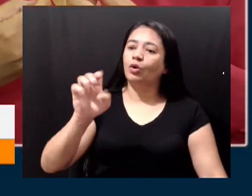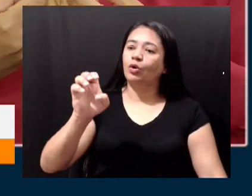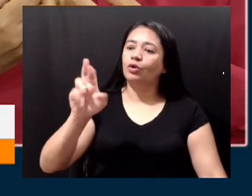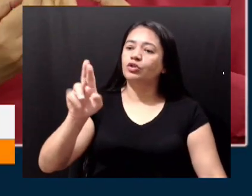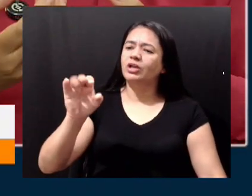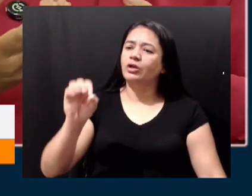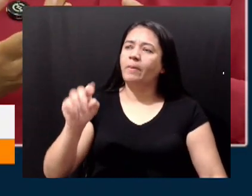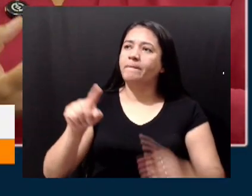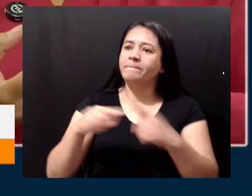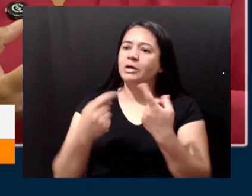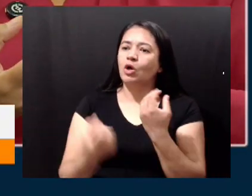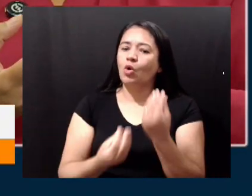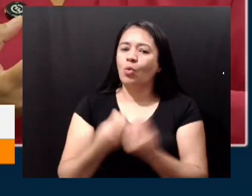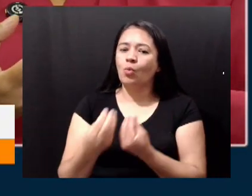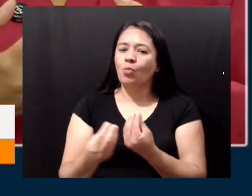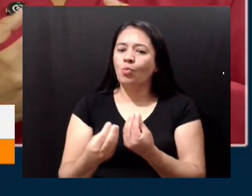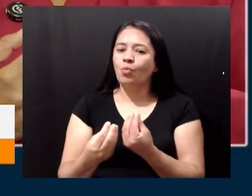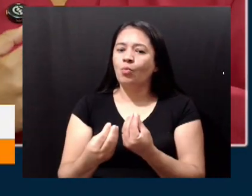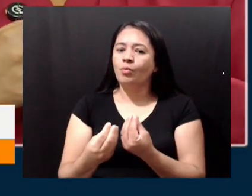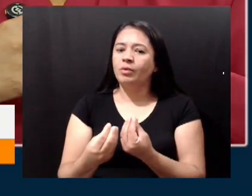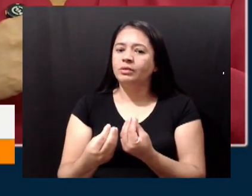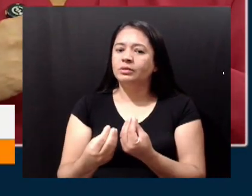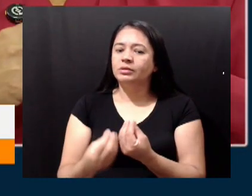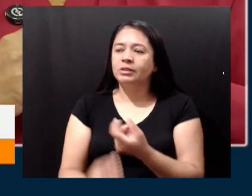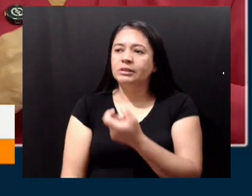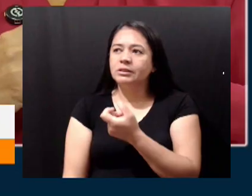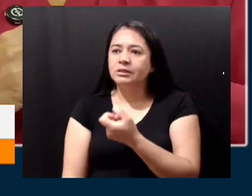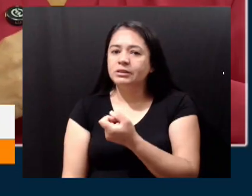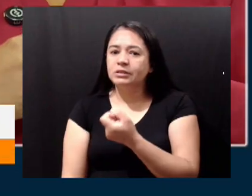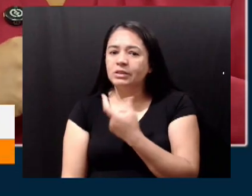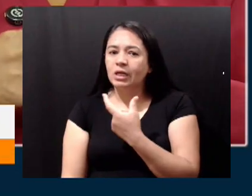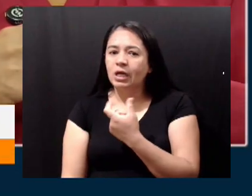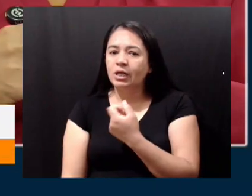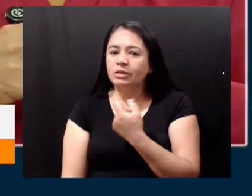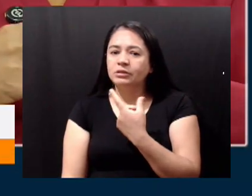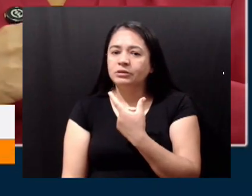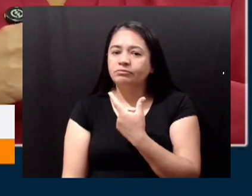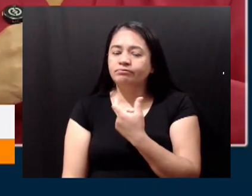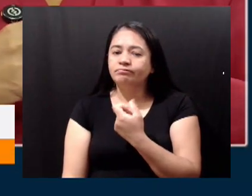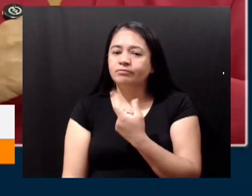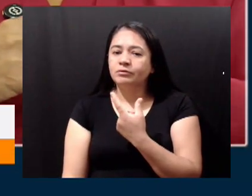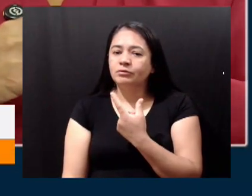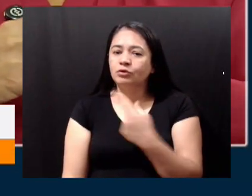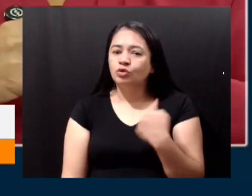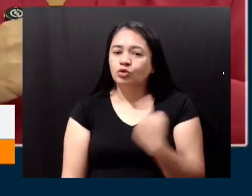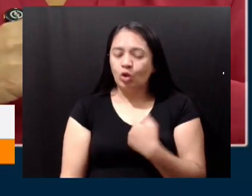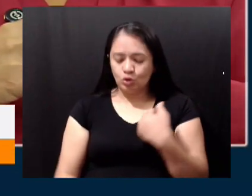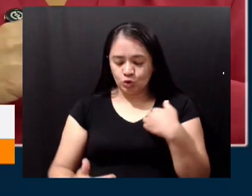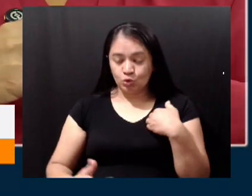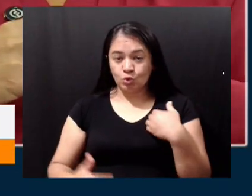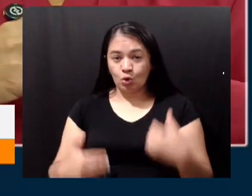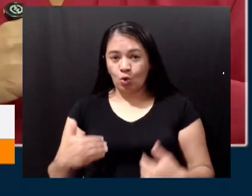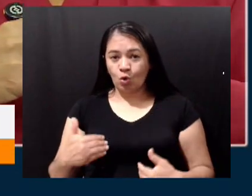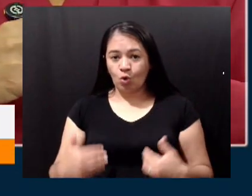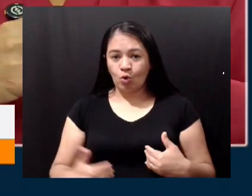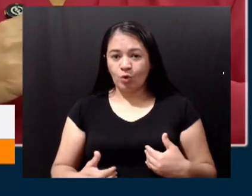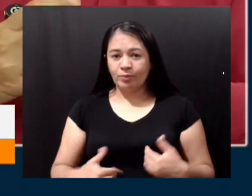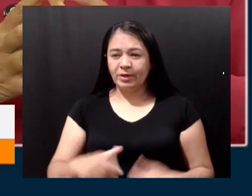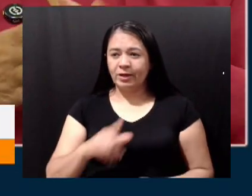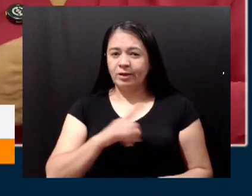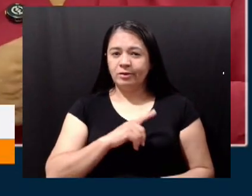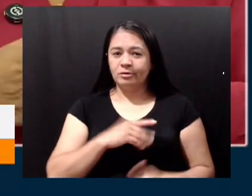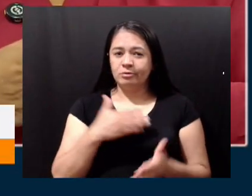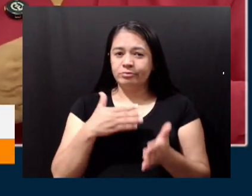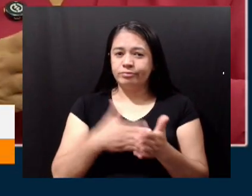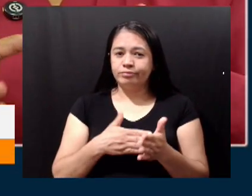ingestão indiscriminada de alguns medicamentos. O nosso corpo ele adquire uma resistência, né, tipo assim,